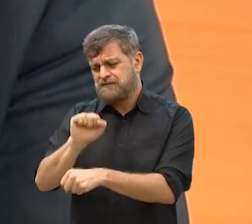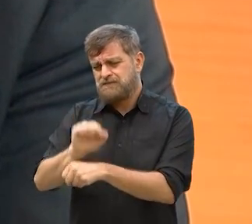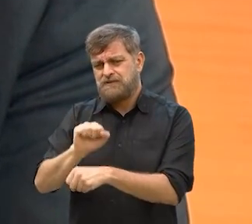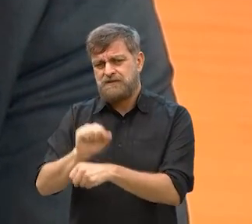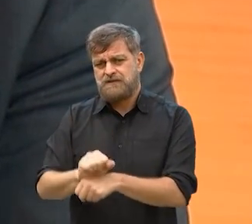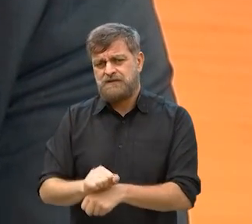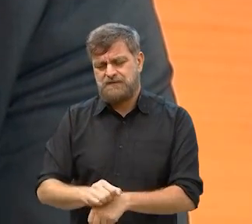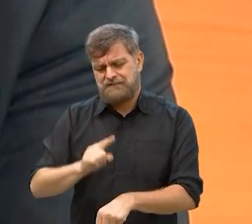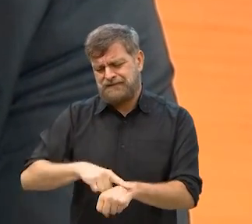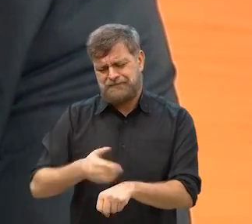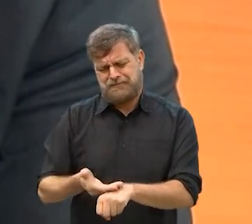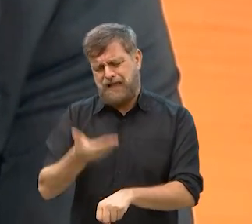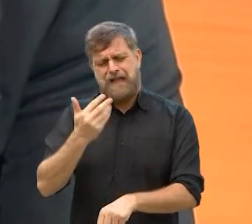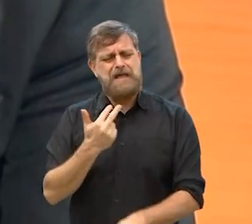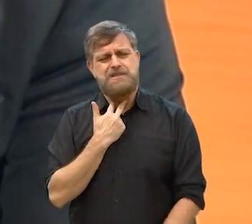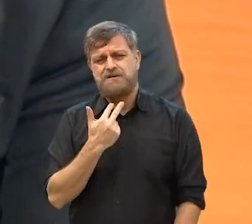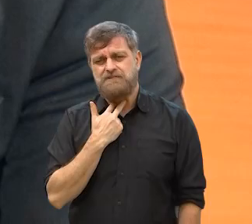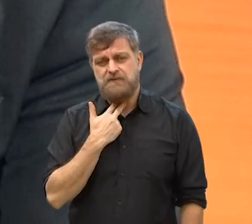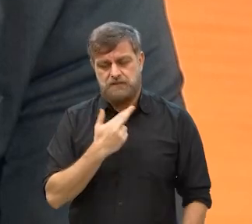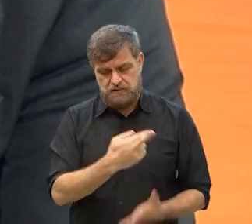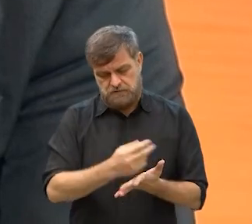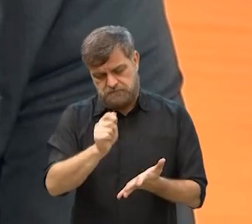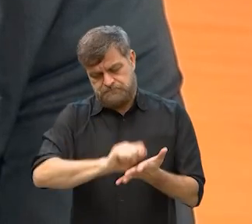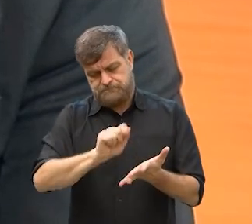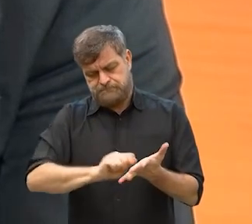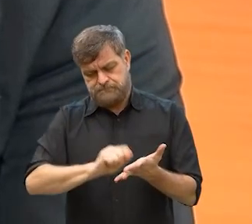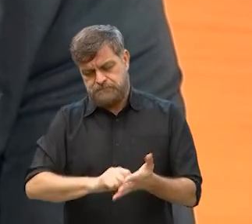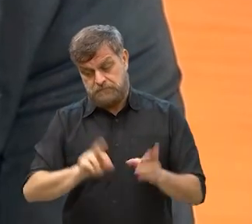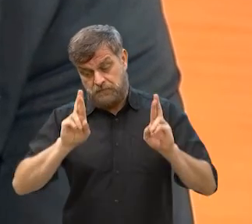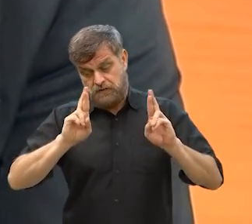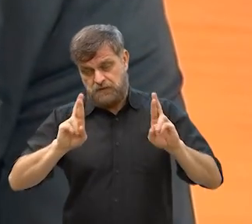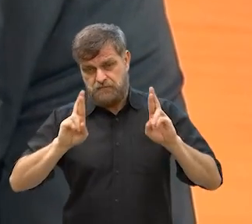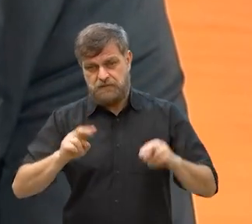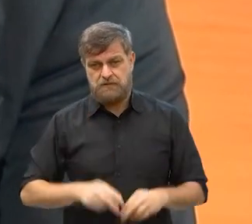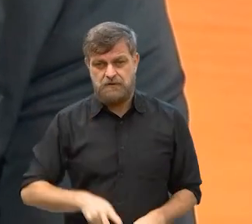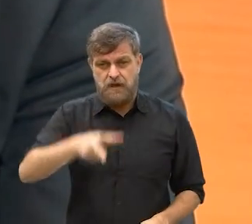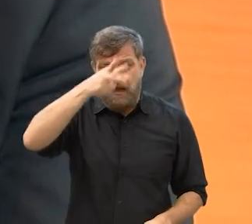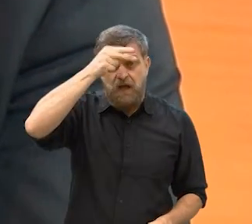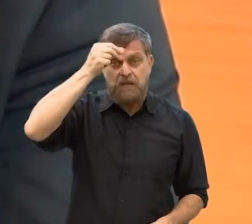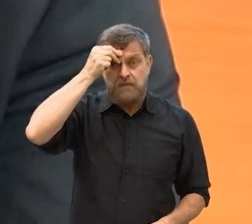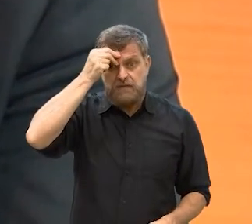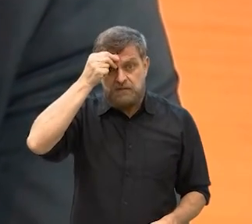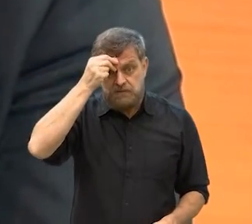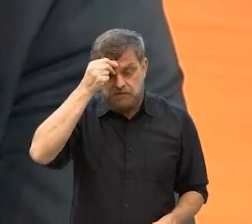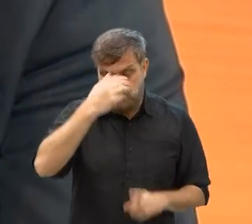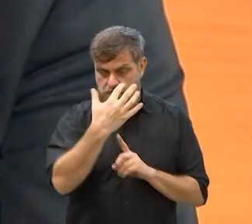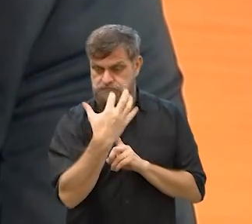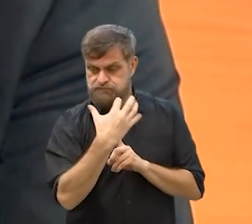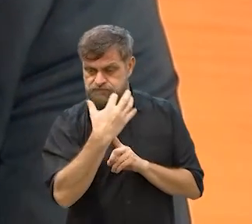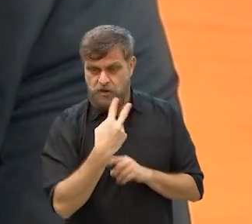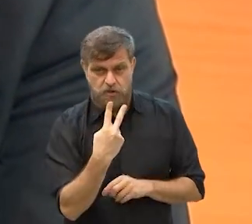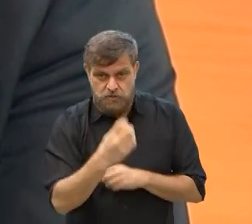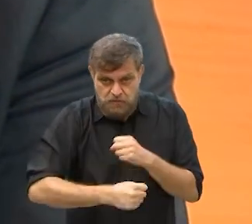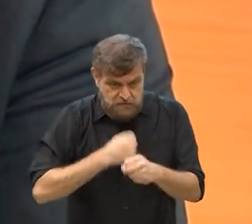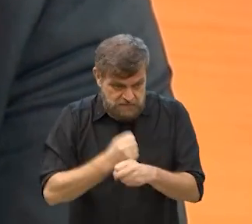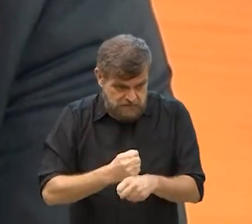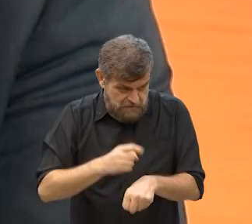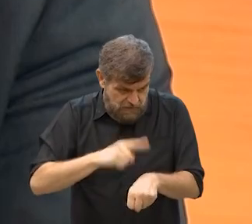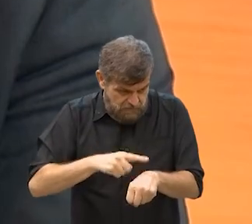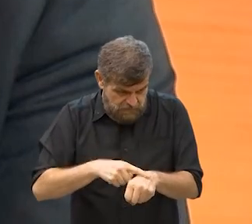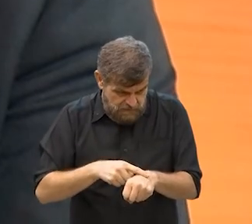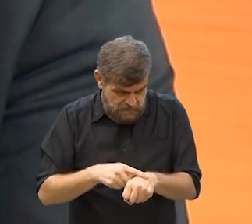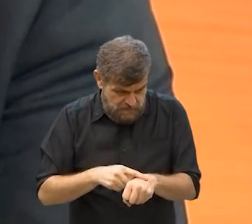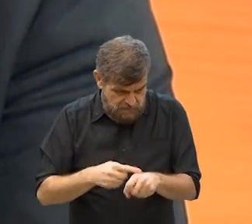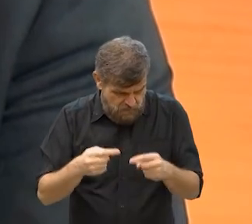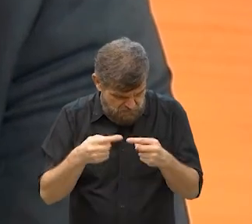o requerimento na expectativa de que o executivo nos convença que 2 anos é um bom tempo,